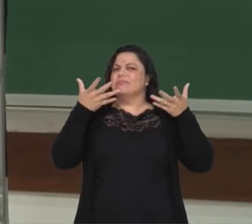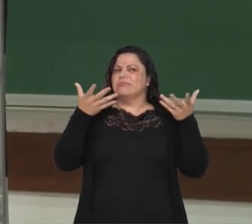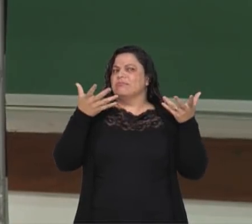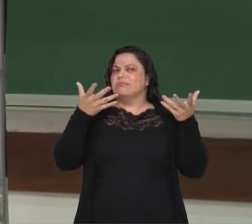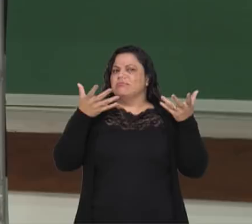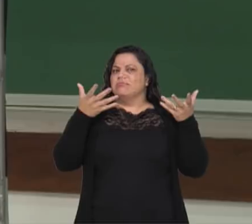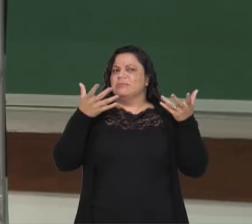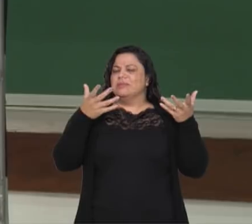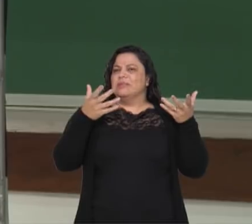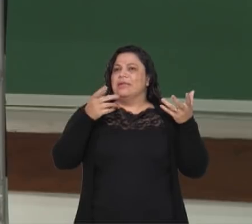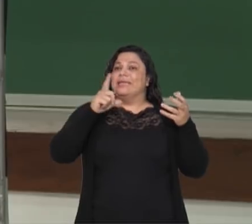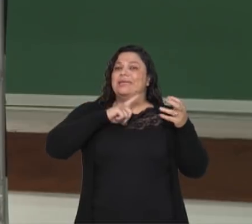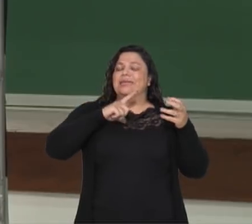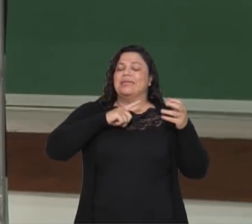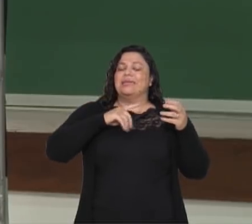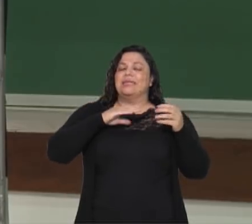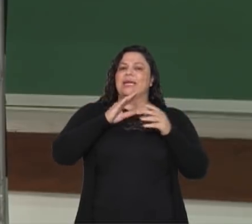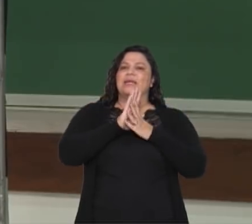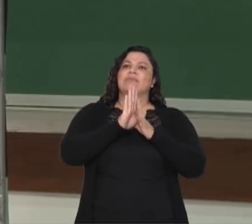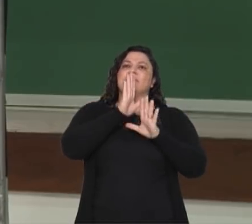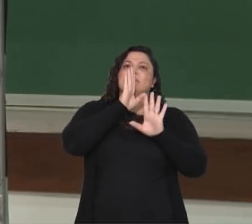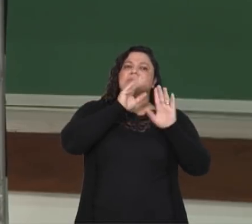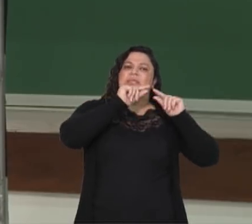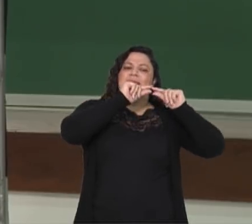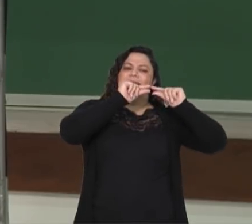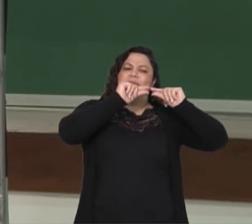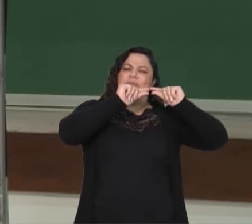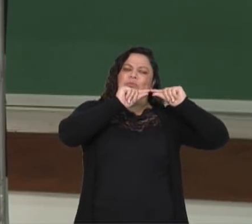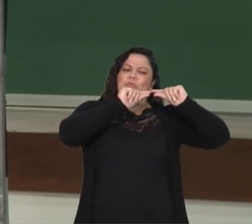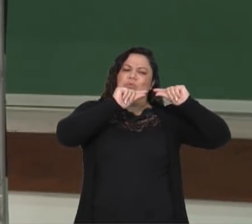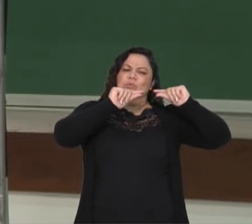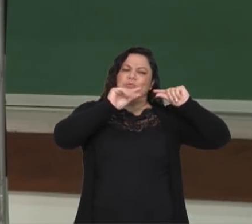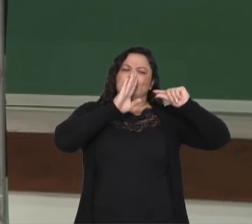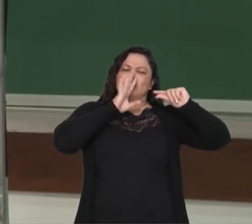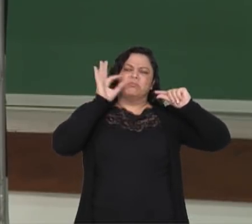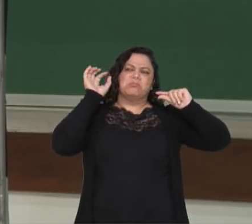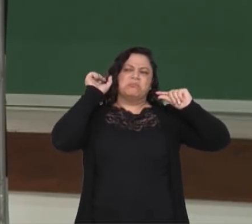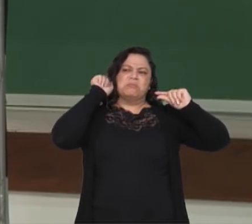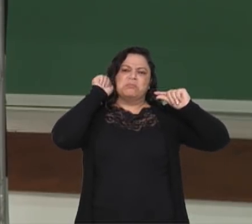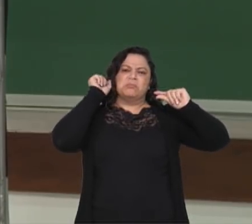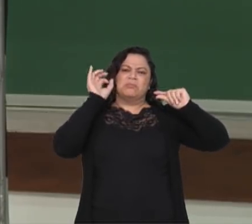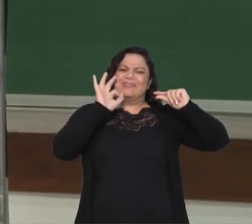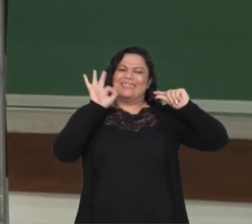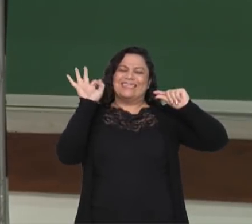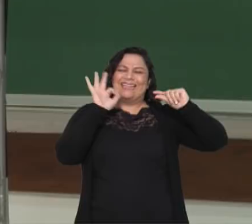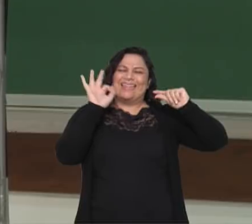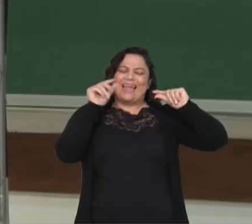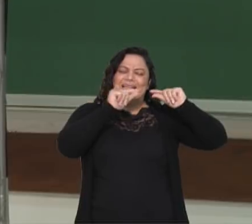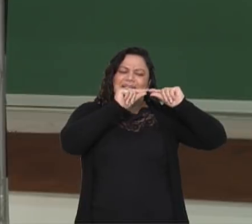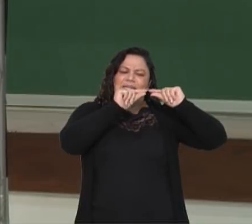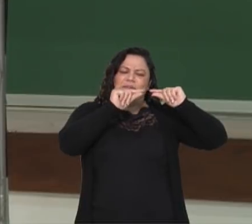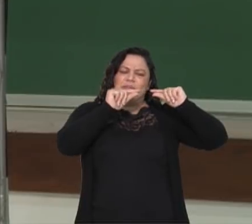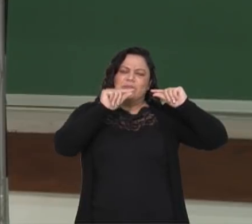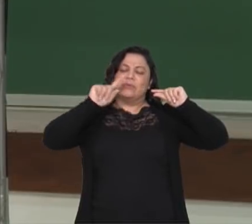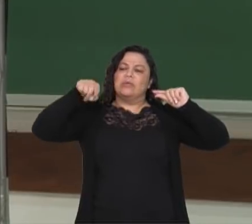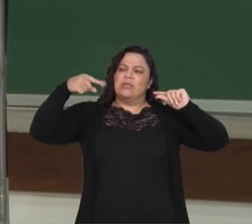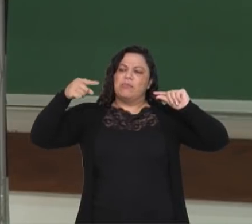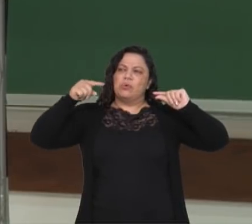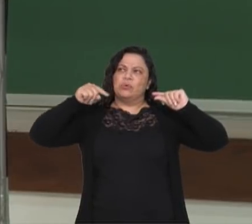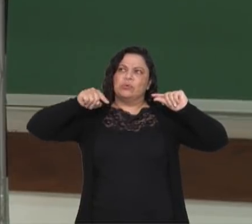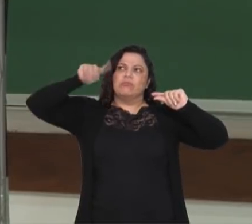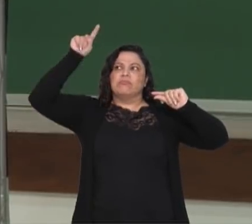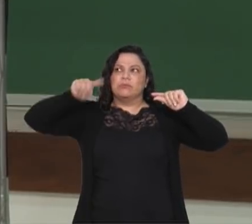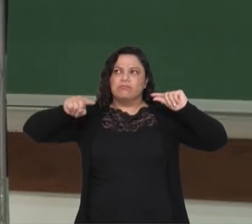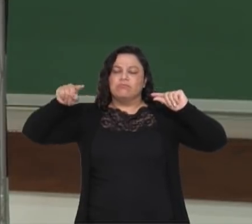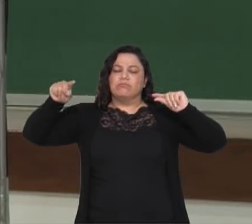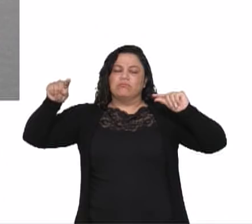existem silêncio e os pontos que existem som. Vou dar um tempinho para vocês